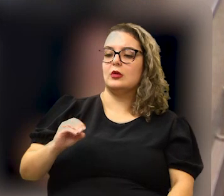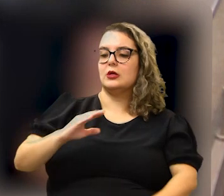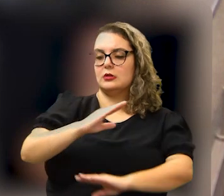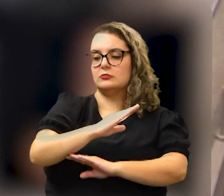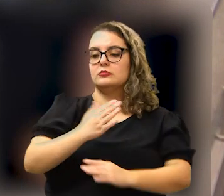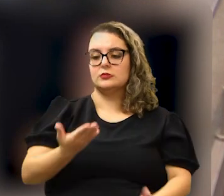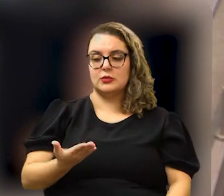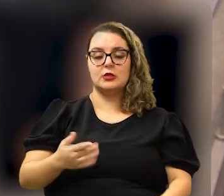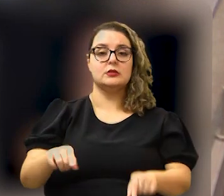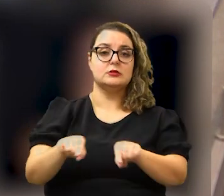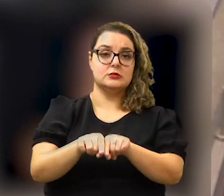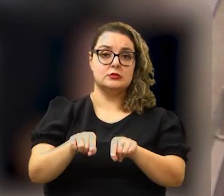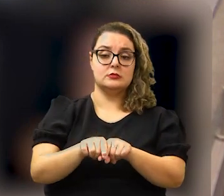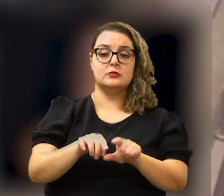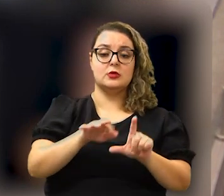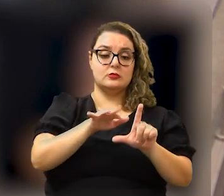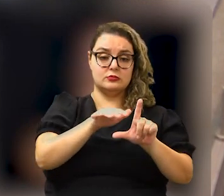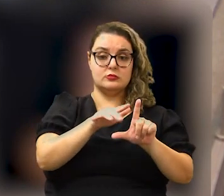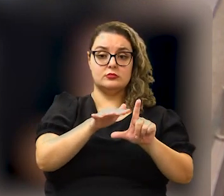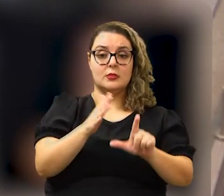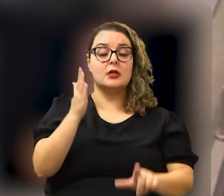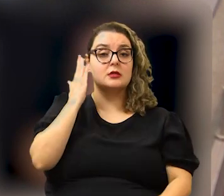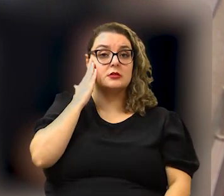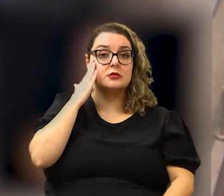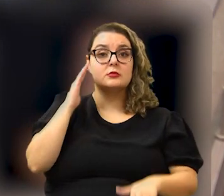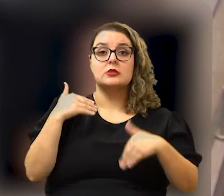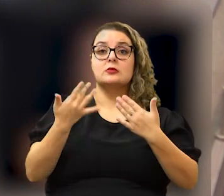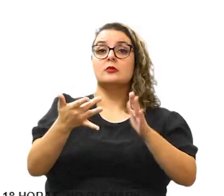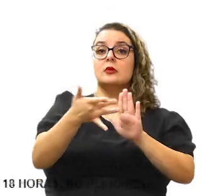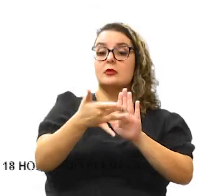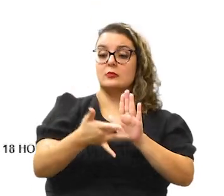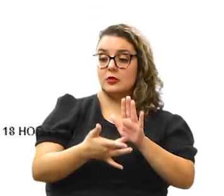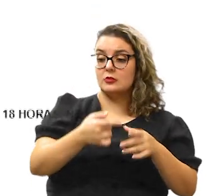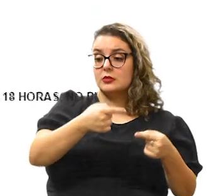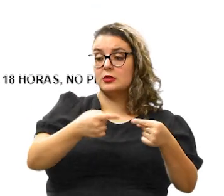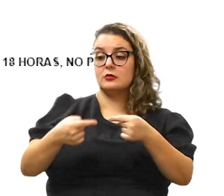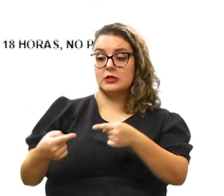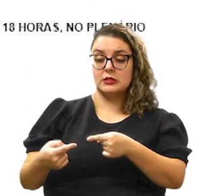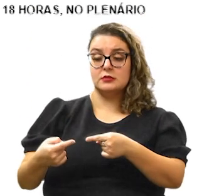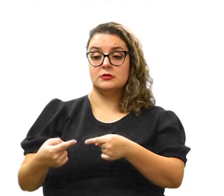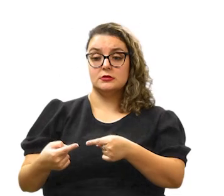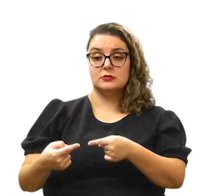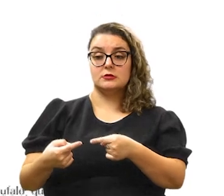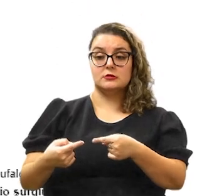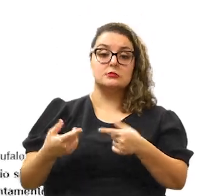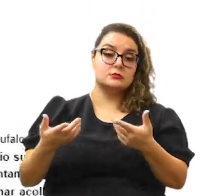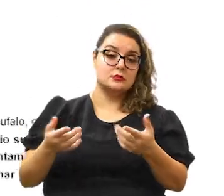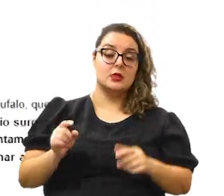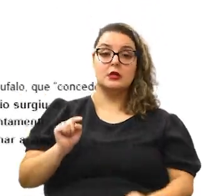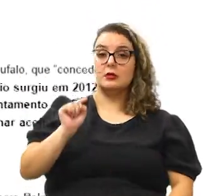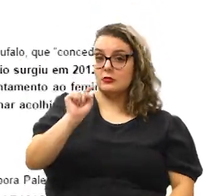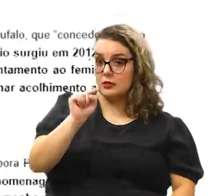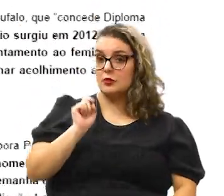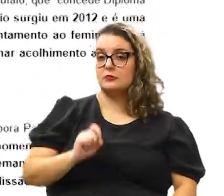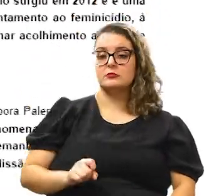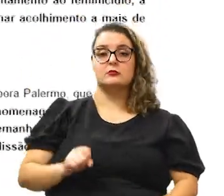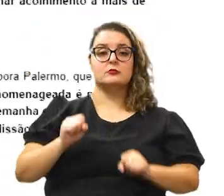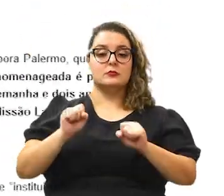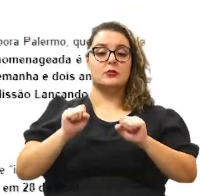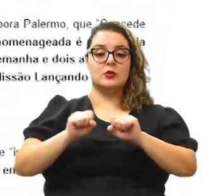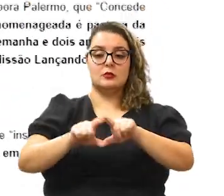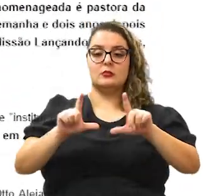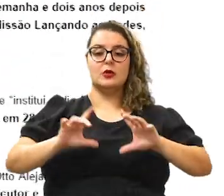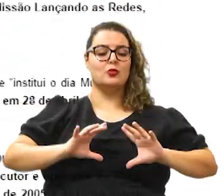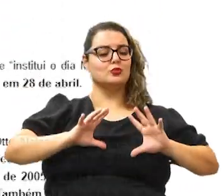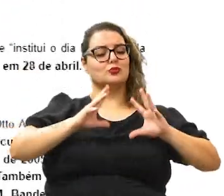sendo discutida e clicando ali vai abrir na íntegra o projeto que está sendo debatido pelos vereadores.